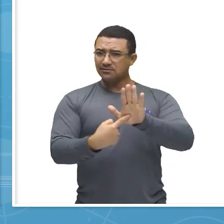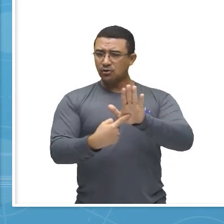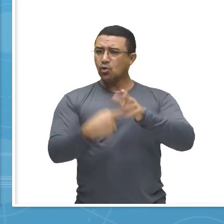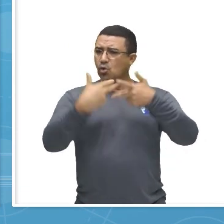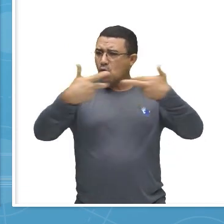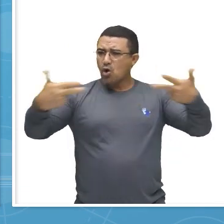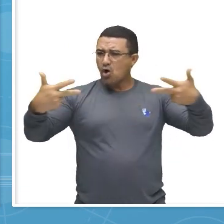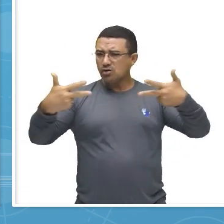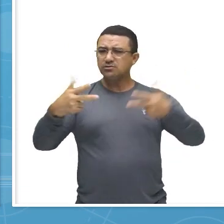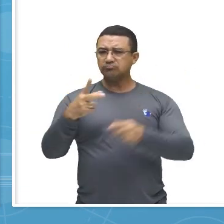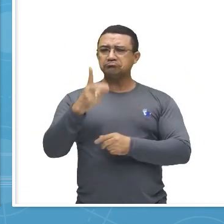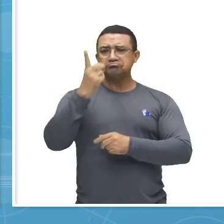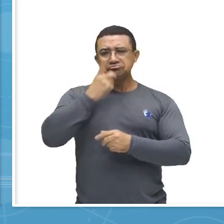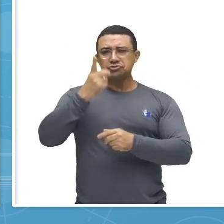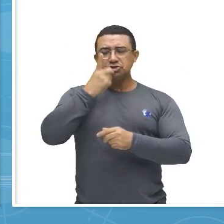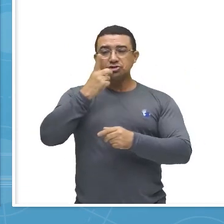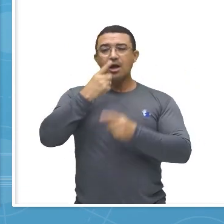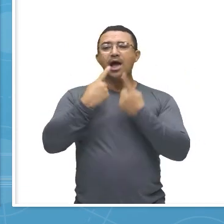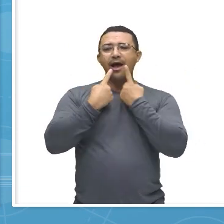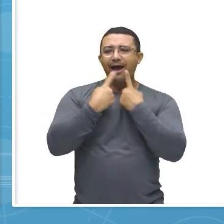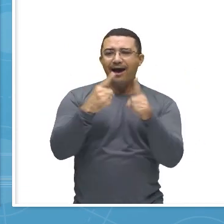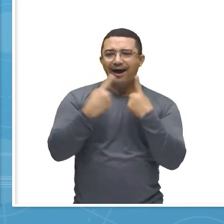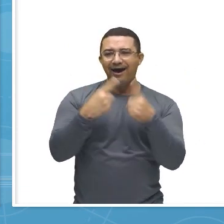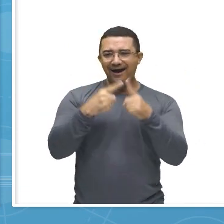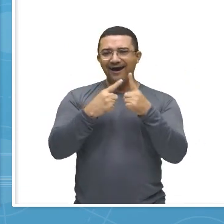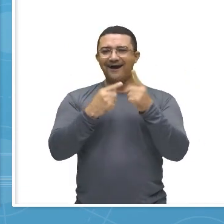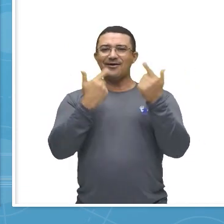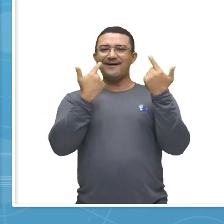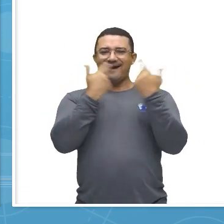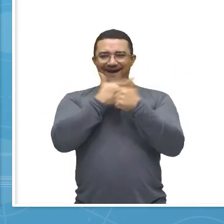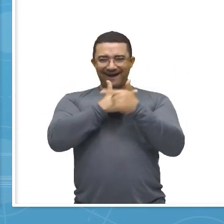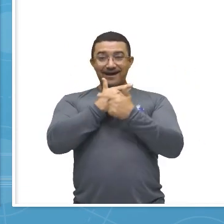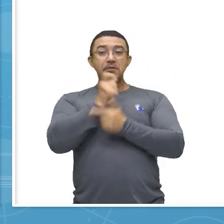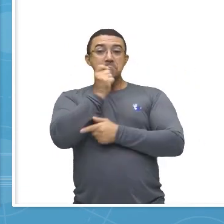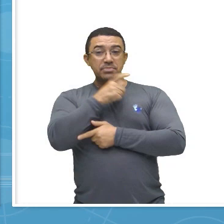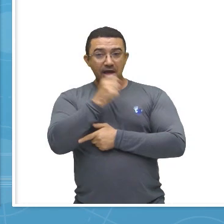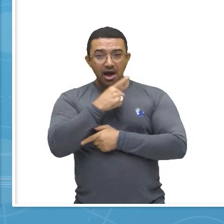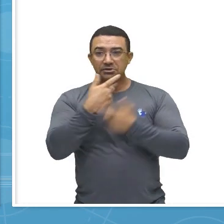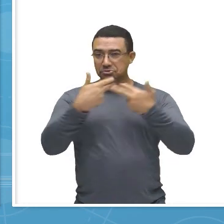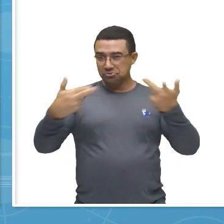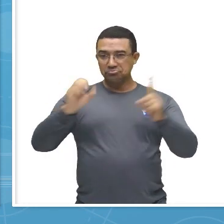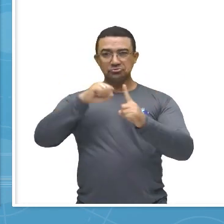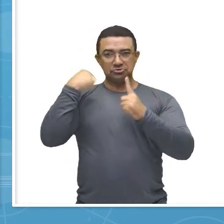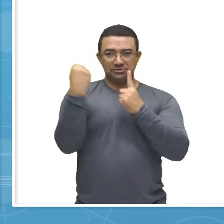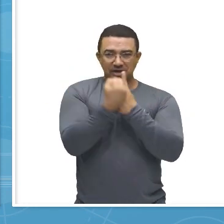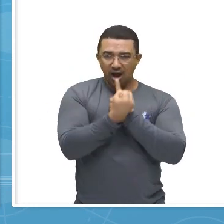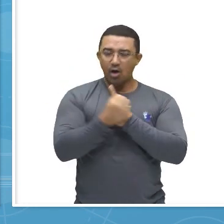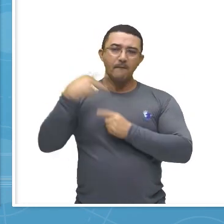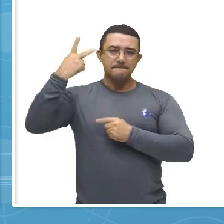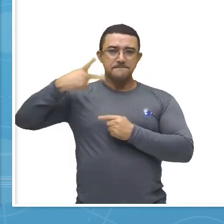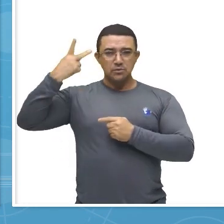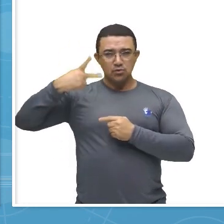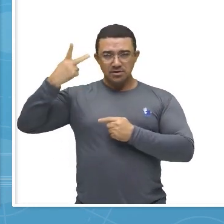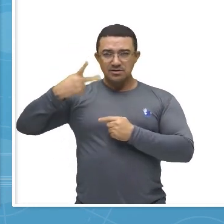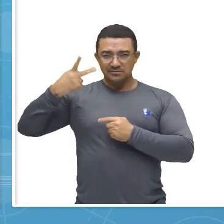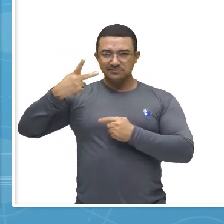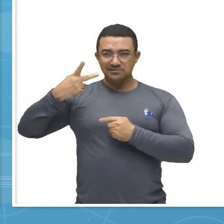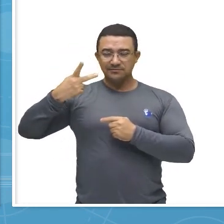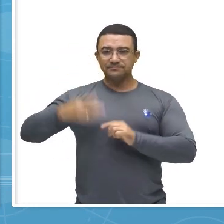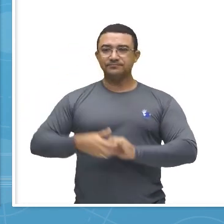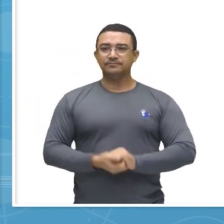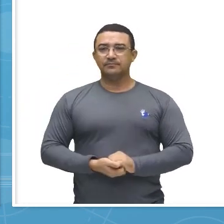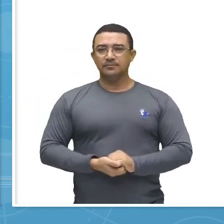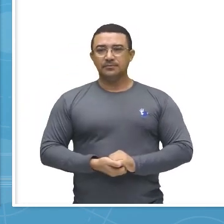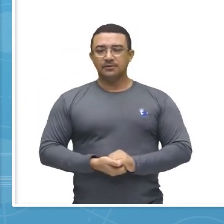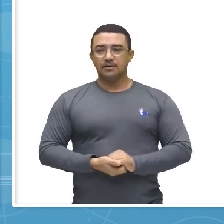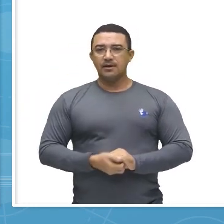dia a dia para criticar situações sociais, situações políticas, né?